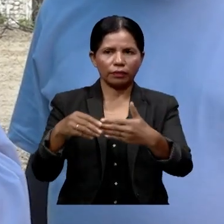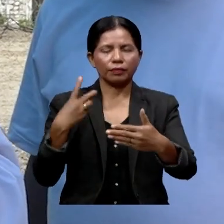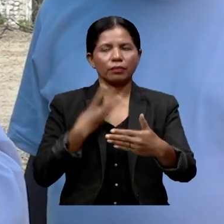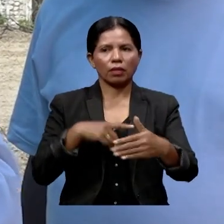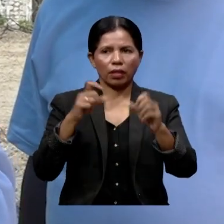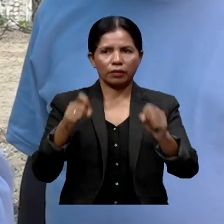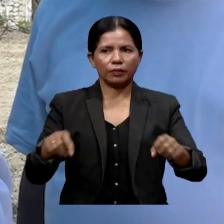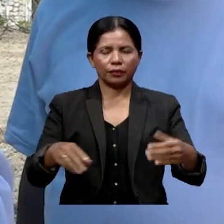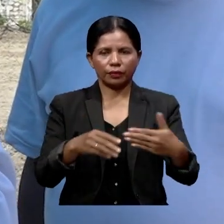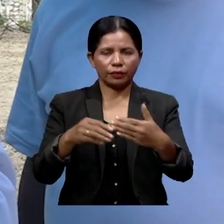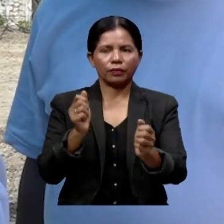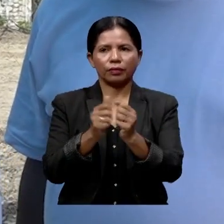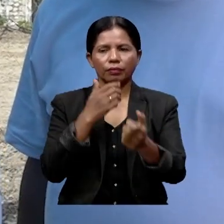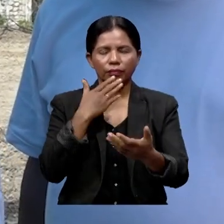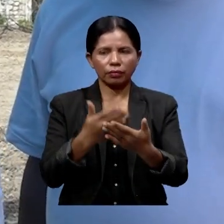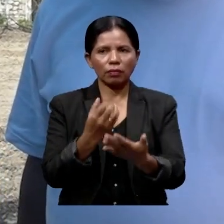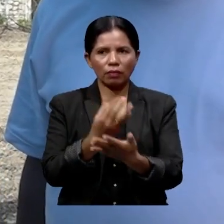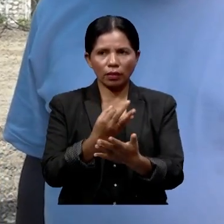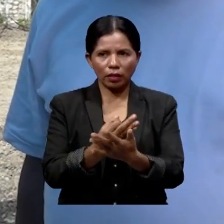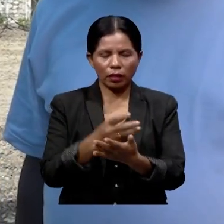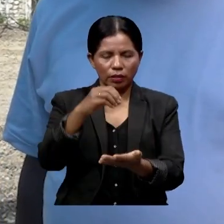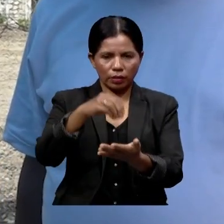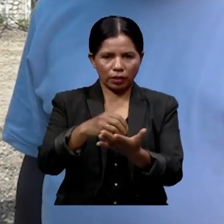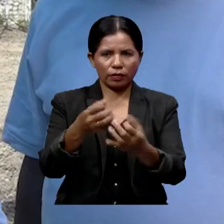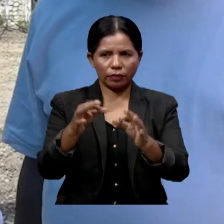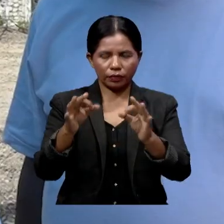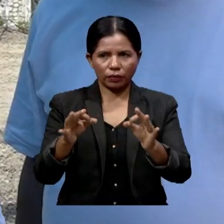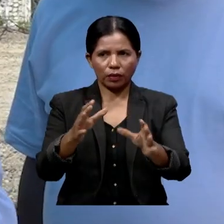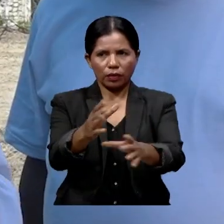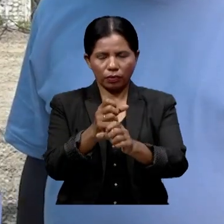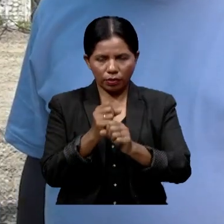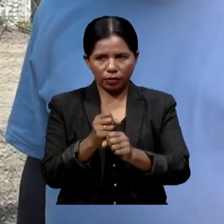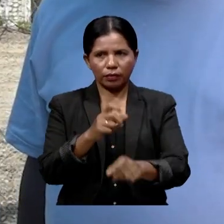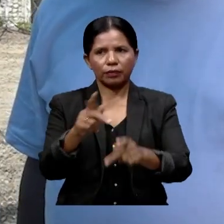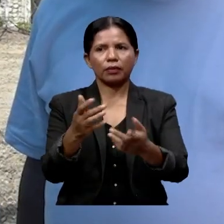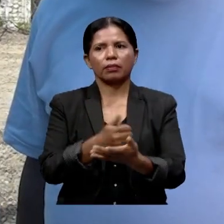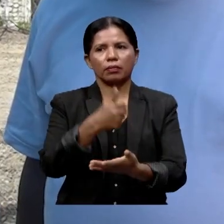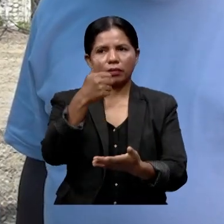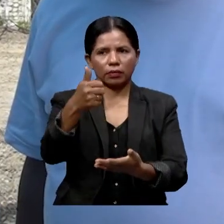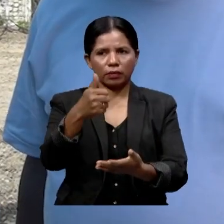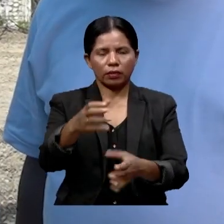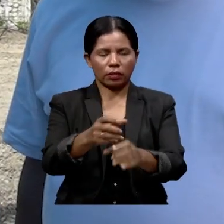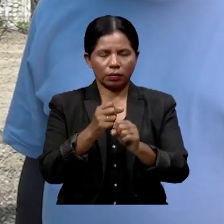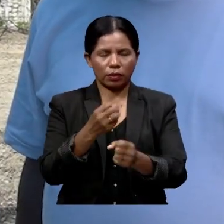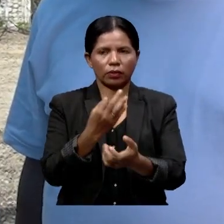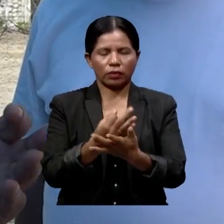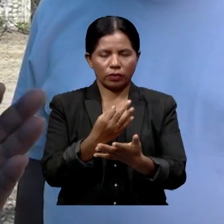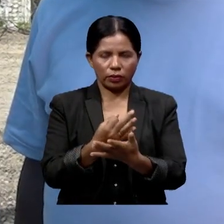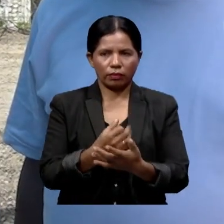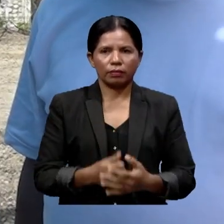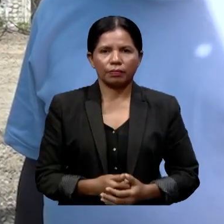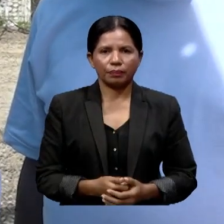que organizar o dia. Ouça, ita tem que prever quedam, foto e quedam para ema manan e sempre nia.